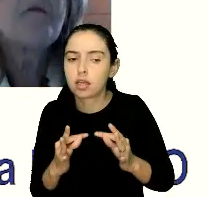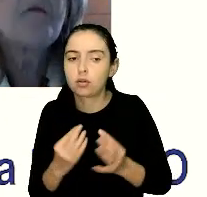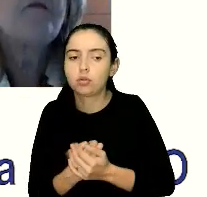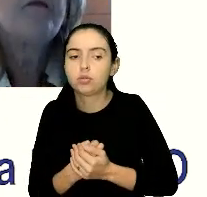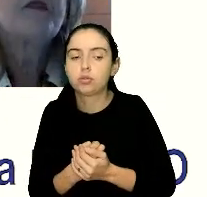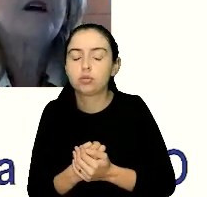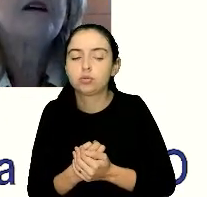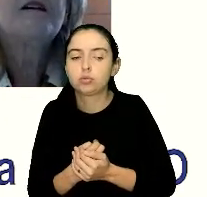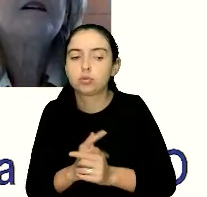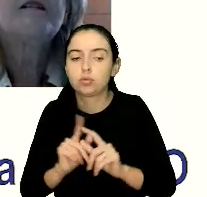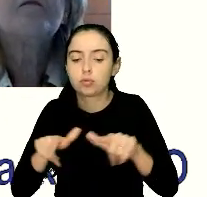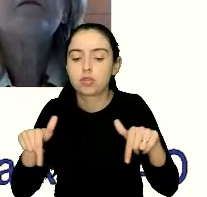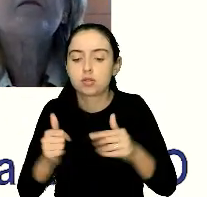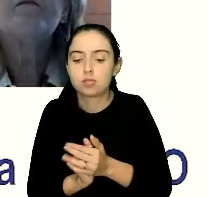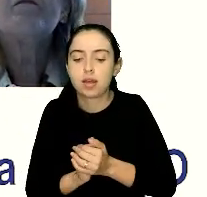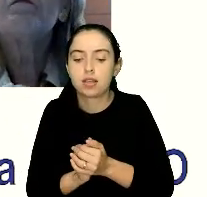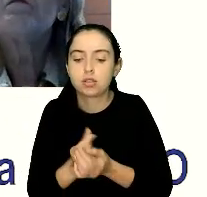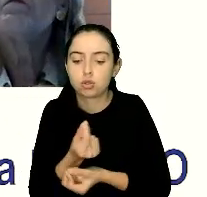ergonomicamente